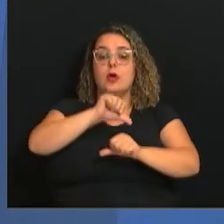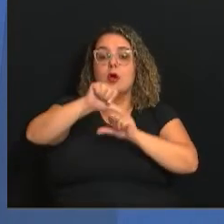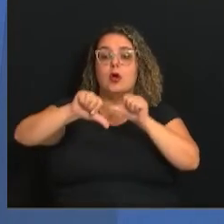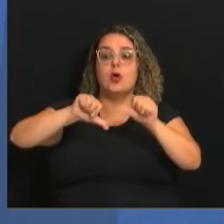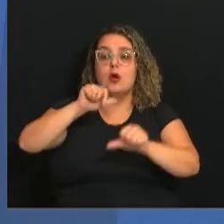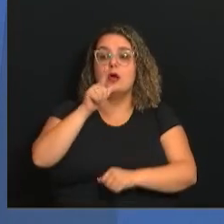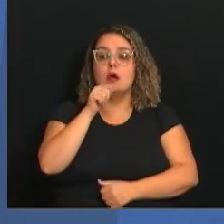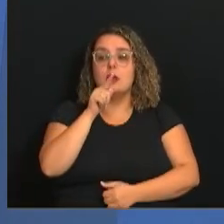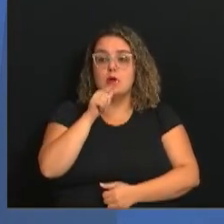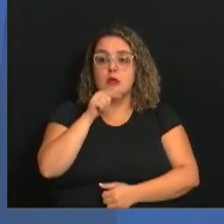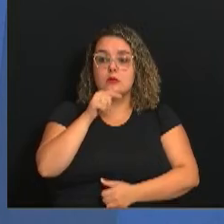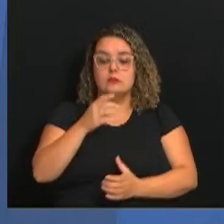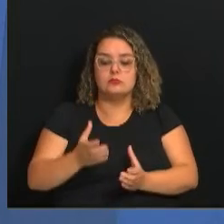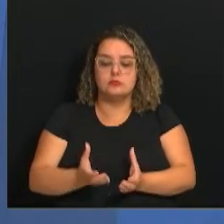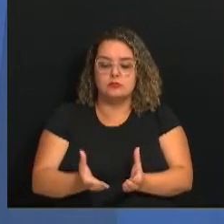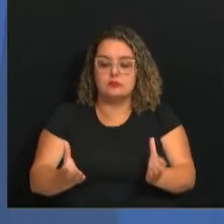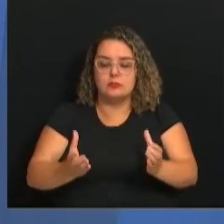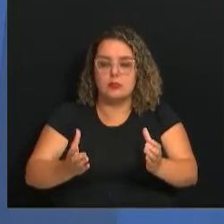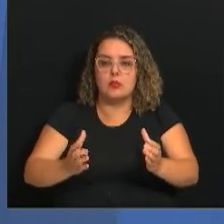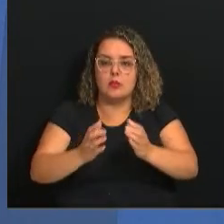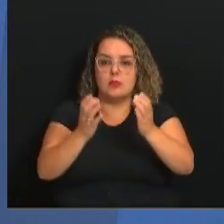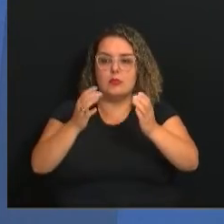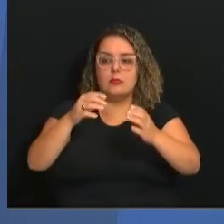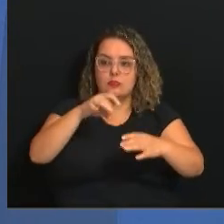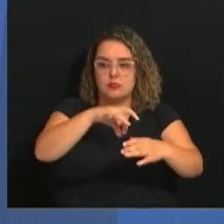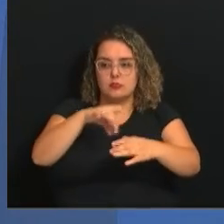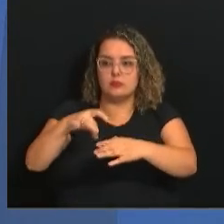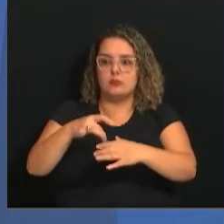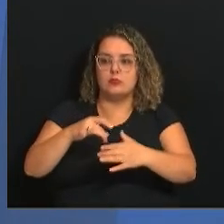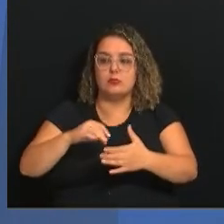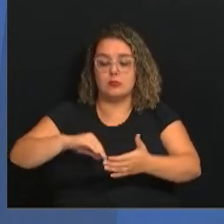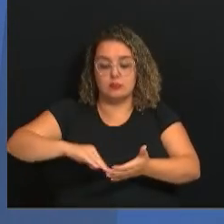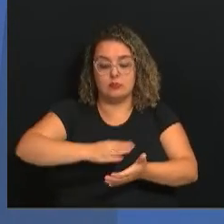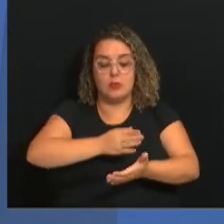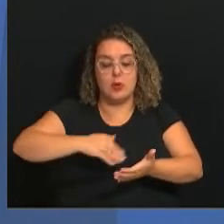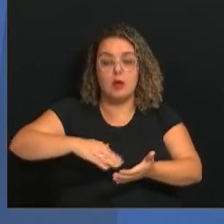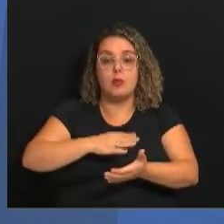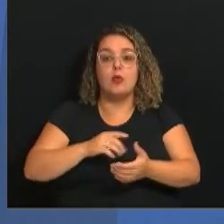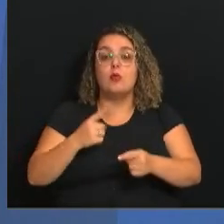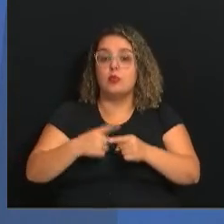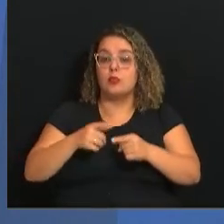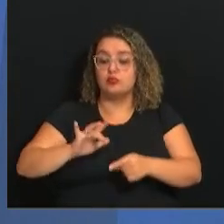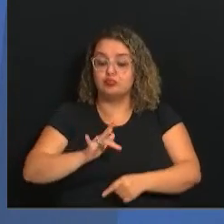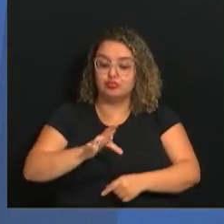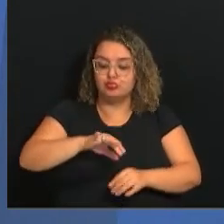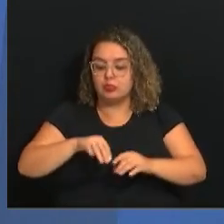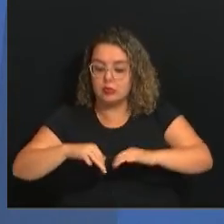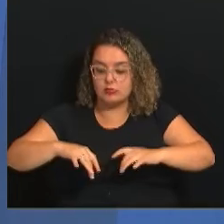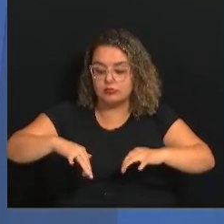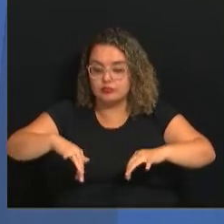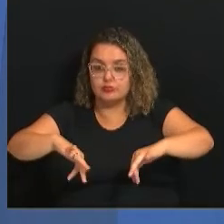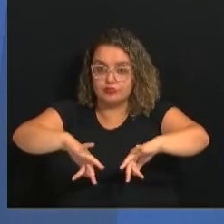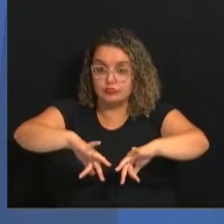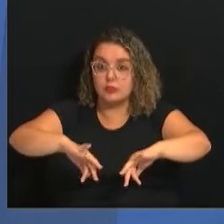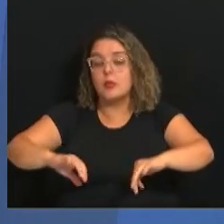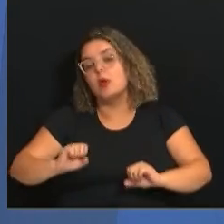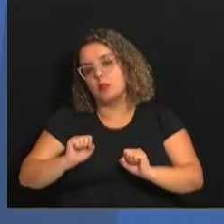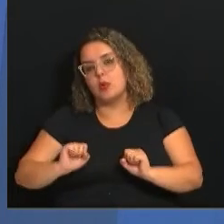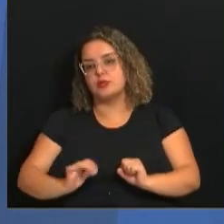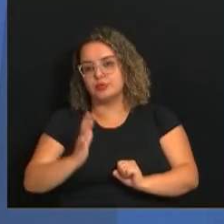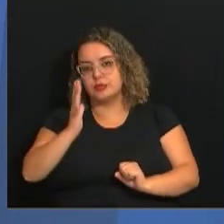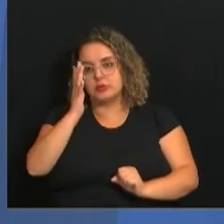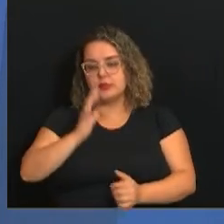a gente ainda tem na região sul, Jardim Fernanda, São Vicente e Swift, próximo aqui à nossa região, Sim. que